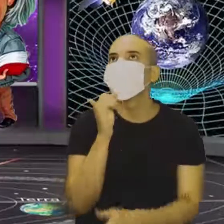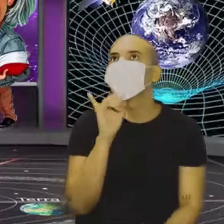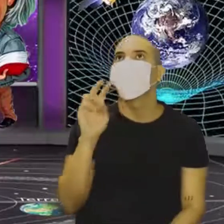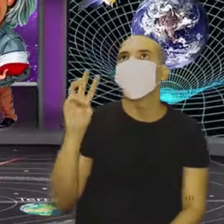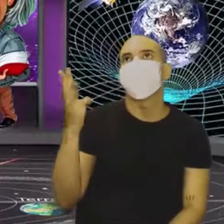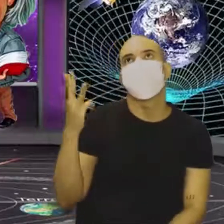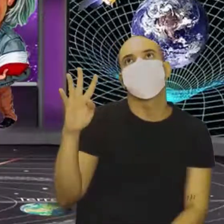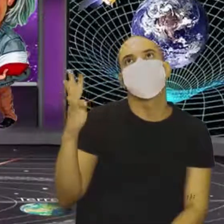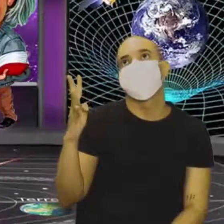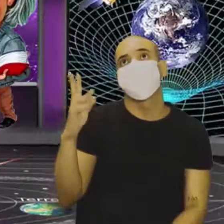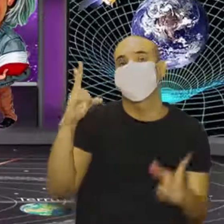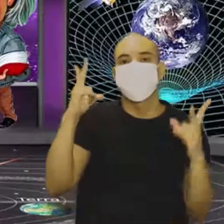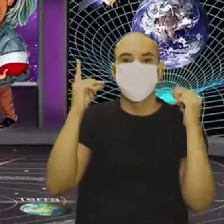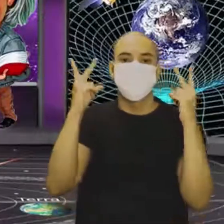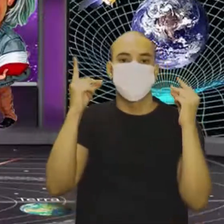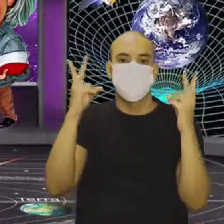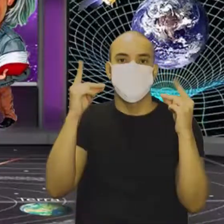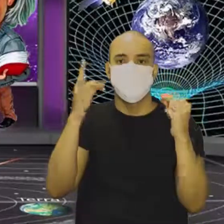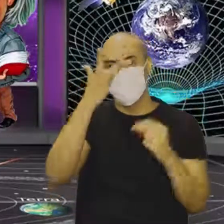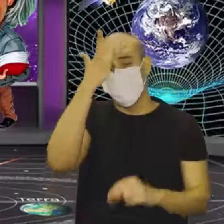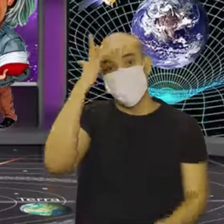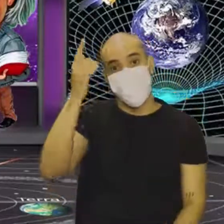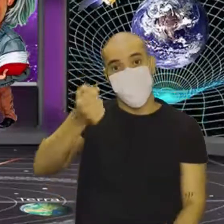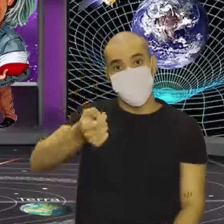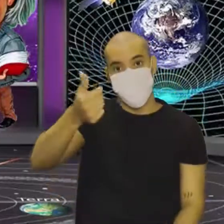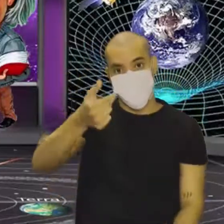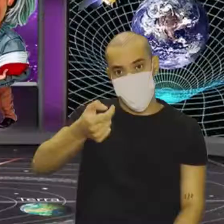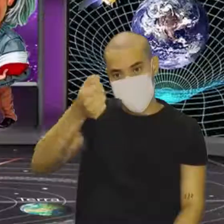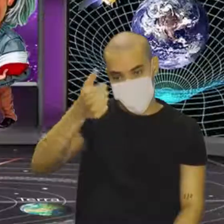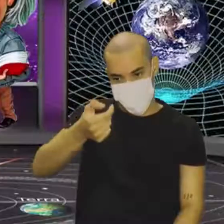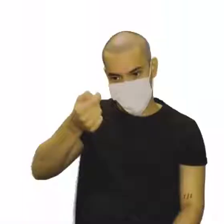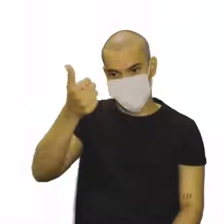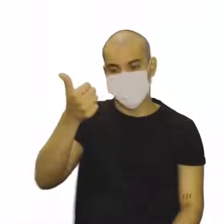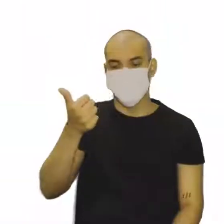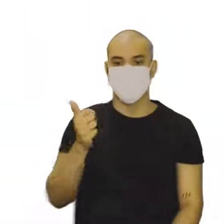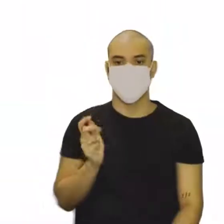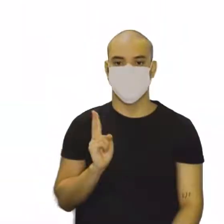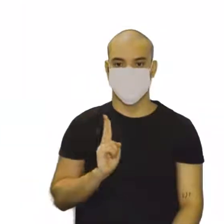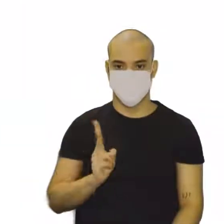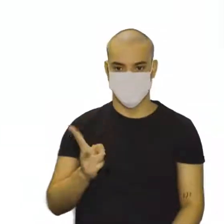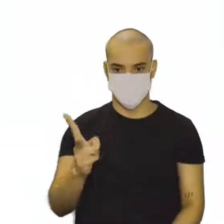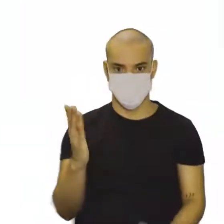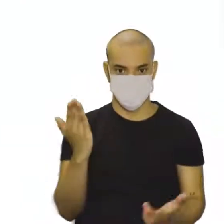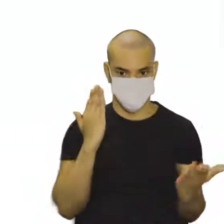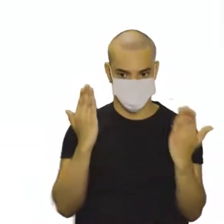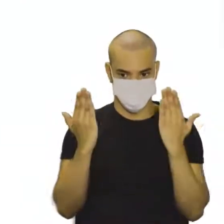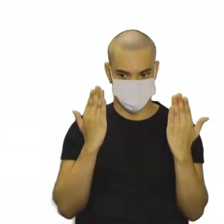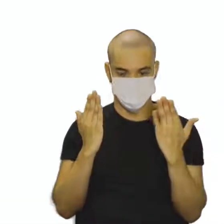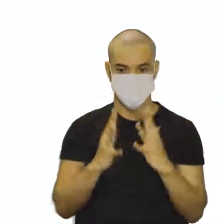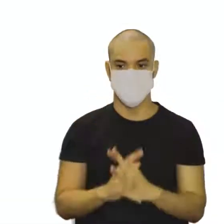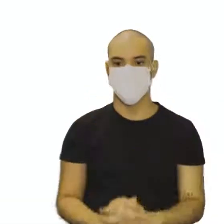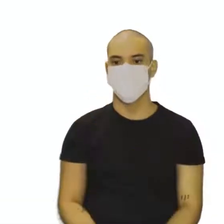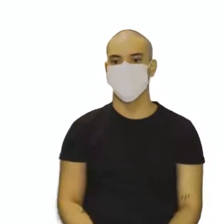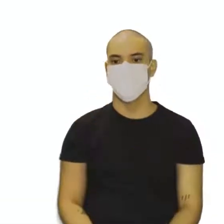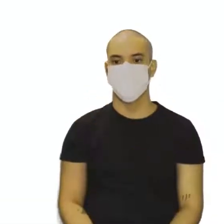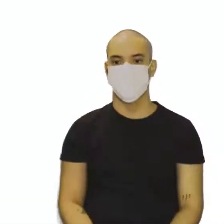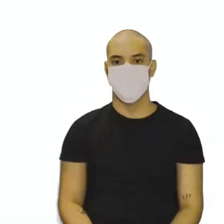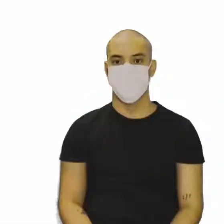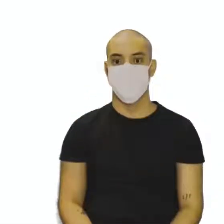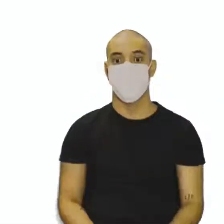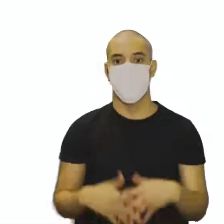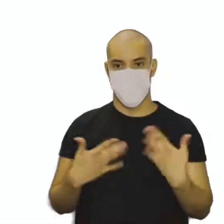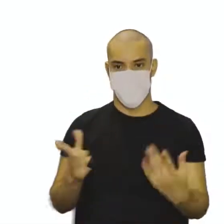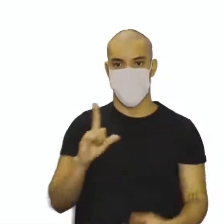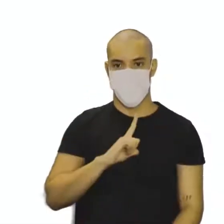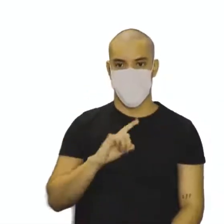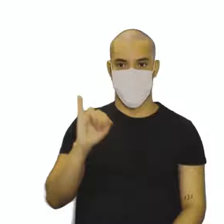número de pessoas nesse fluxo é menor, ok? Vamos continuar ali, olha só. Então aqui a gente tem essa